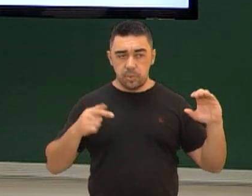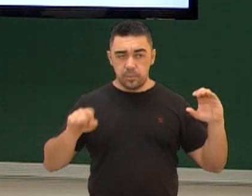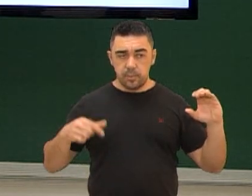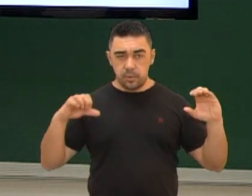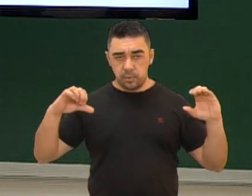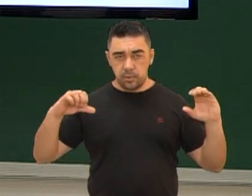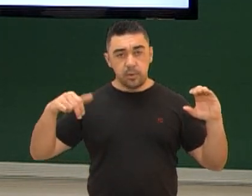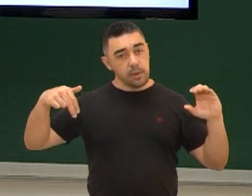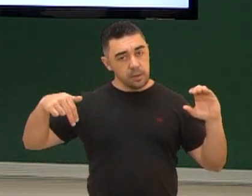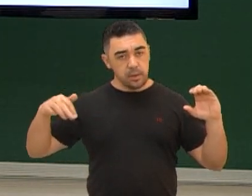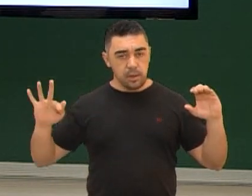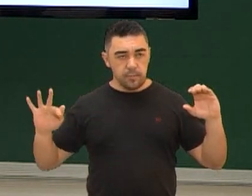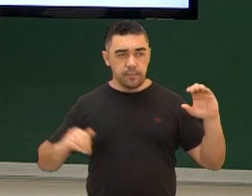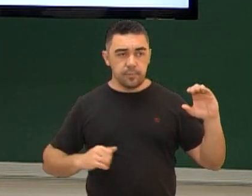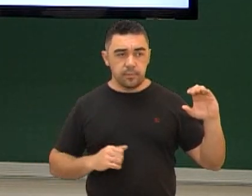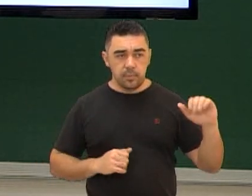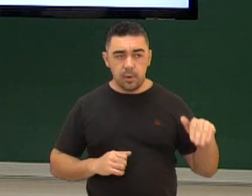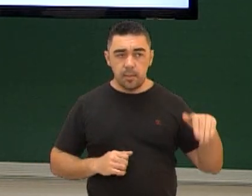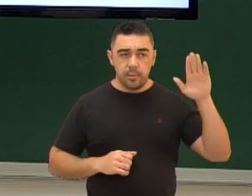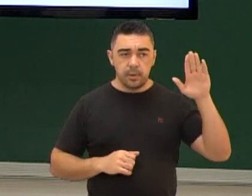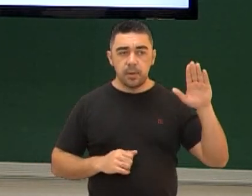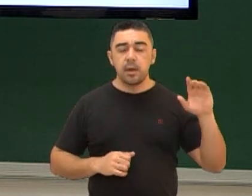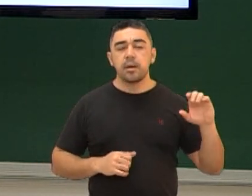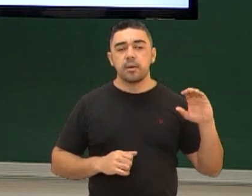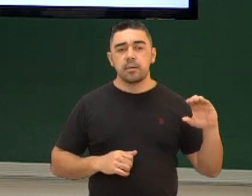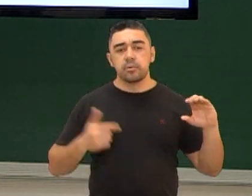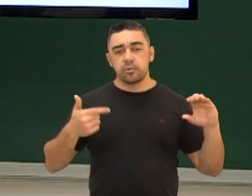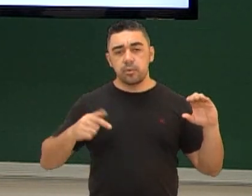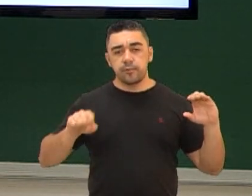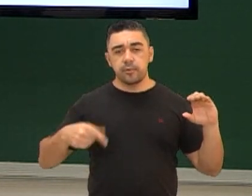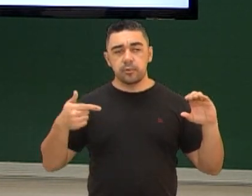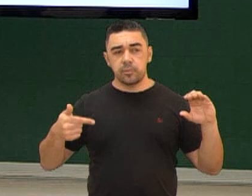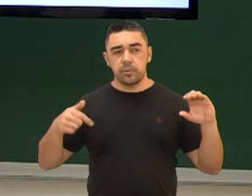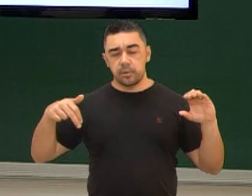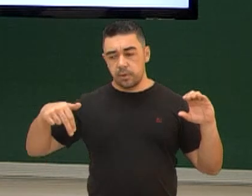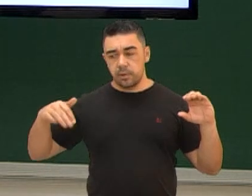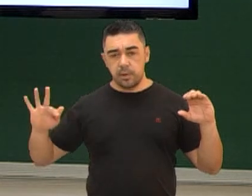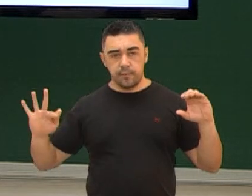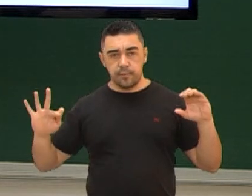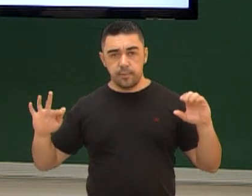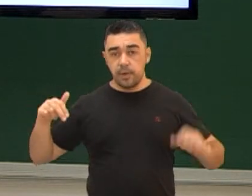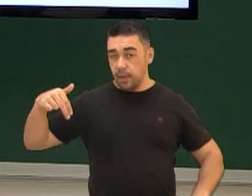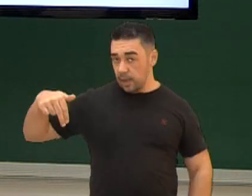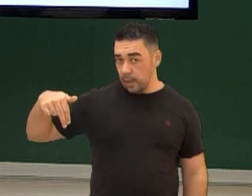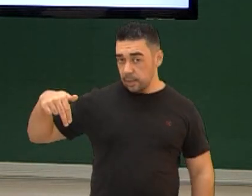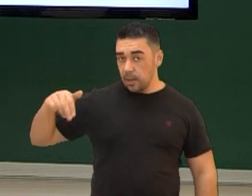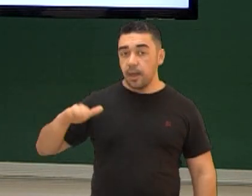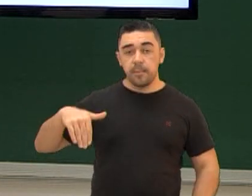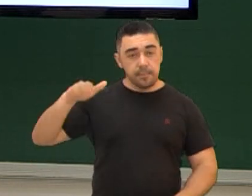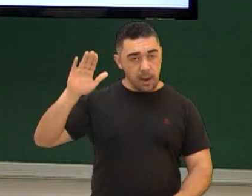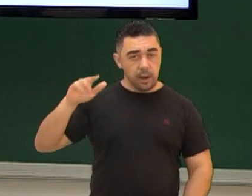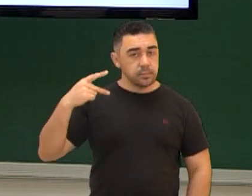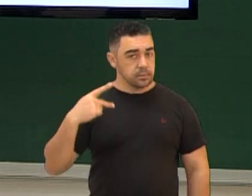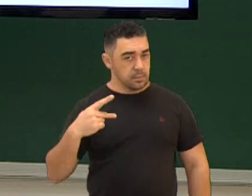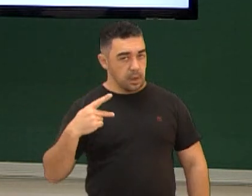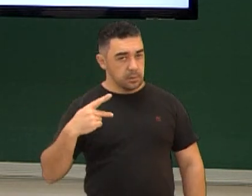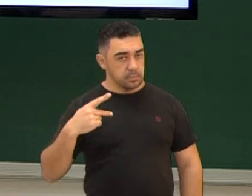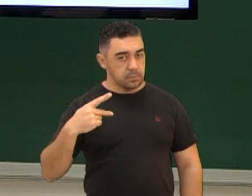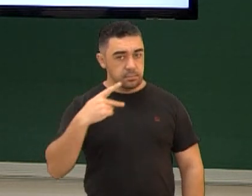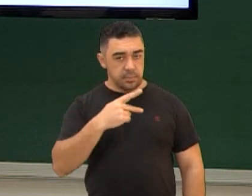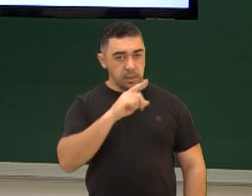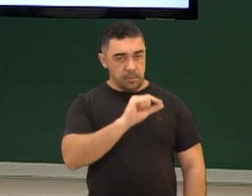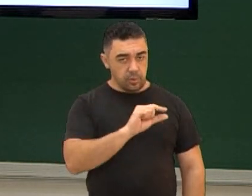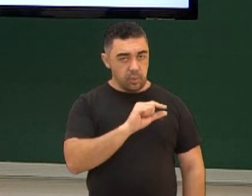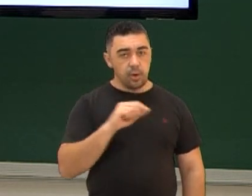2,9 nanofaraday, aumentar para 2,2 nanofaraday. Lembrando que nano é bem maior que pico,